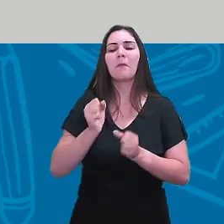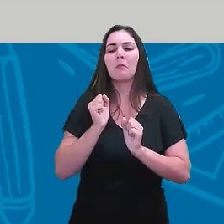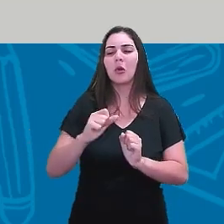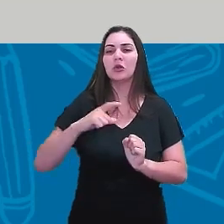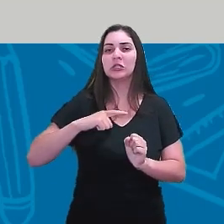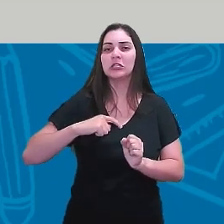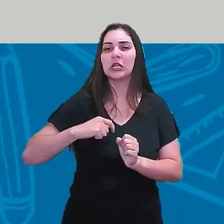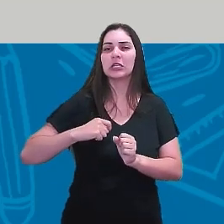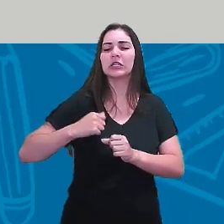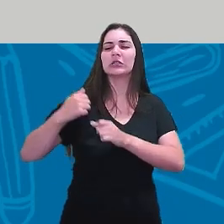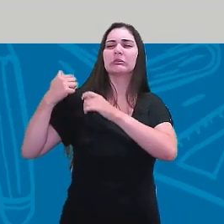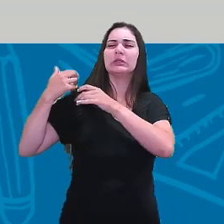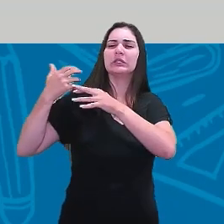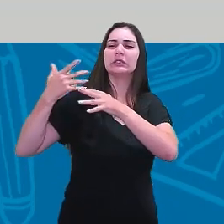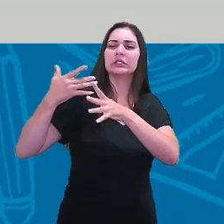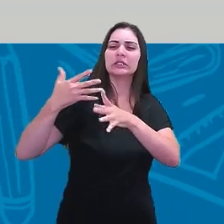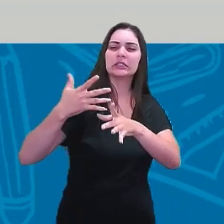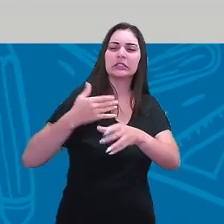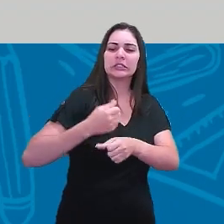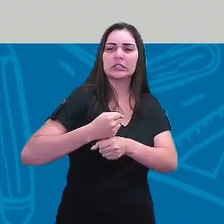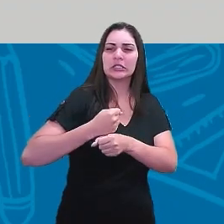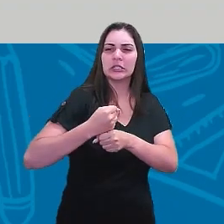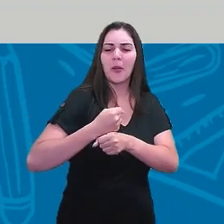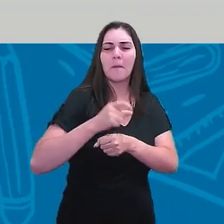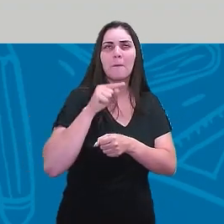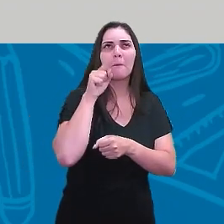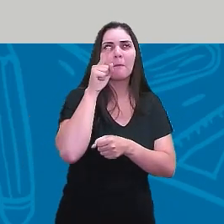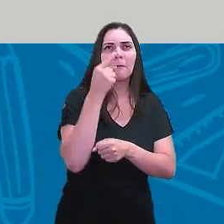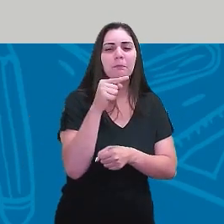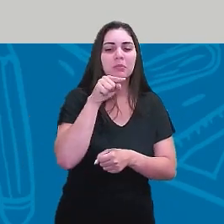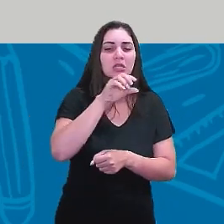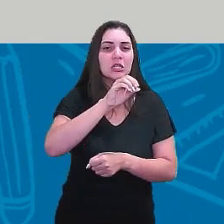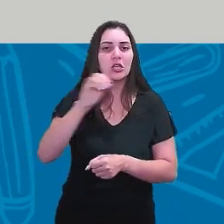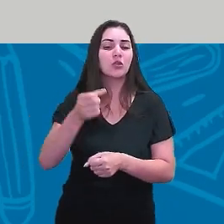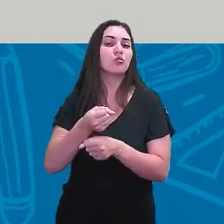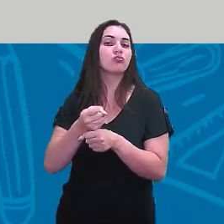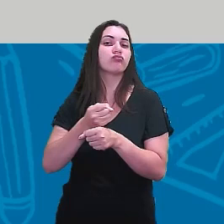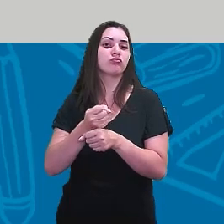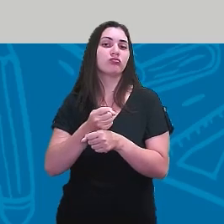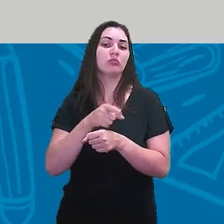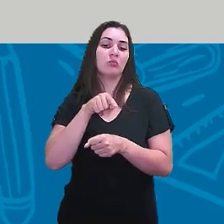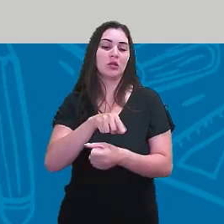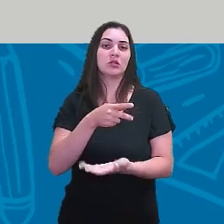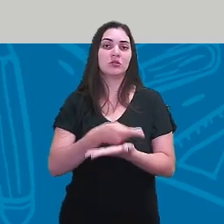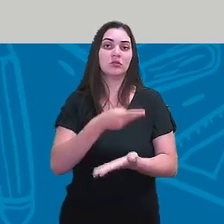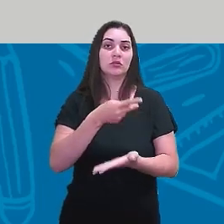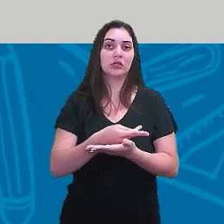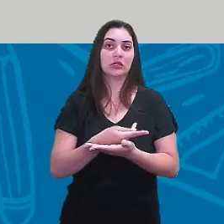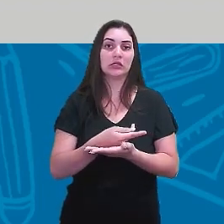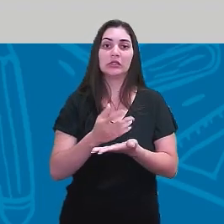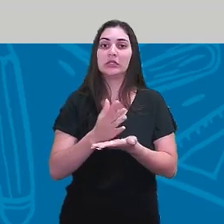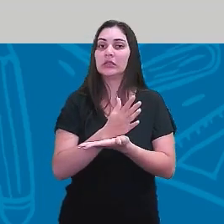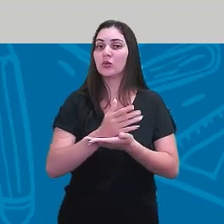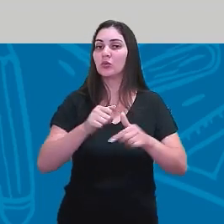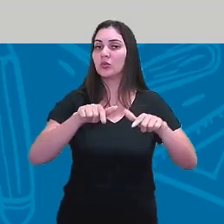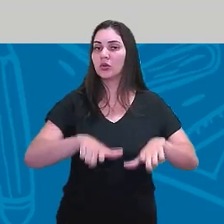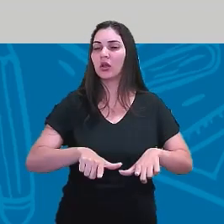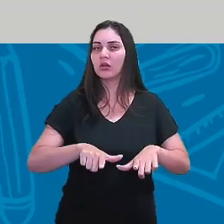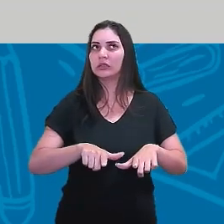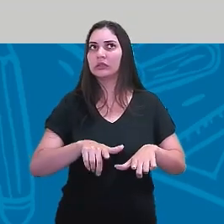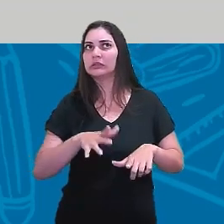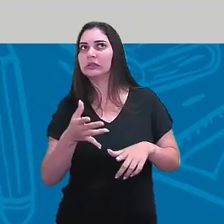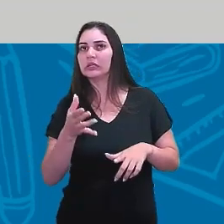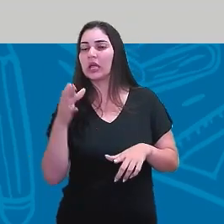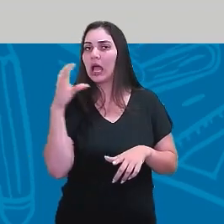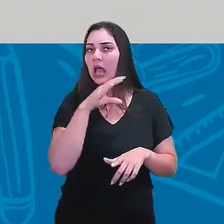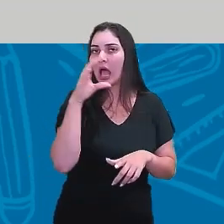para a mudança do relevo. Sim, pode levar milhares de anos para isso, de um determinado local. Se transforma de um dia para a noite?